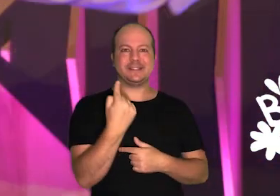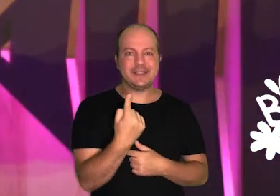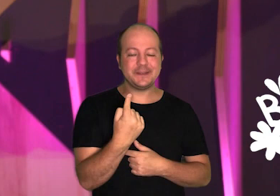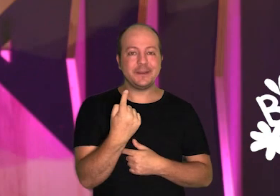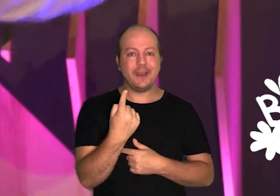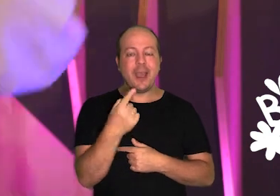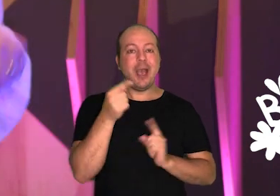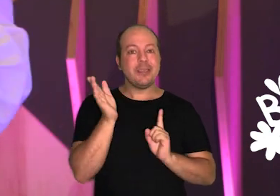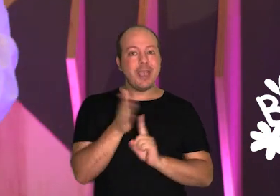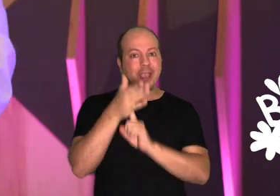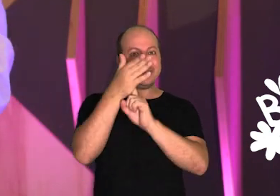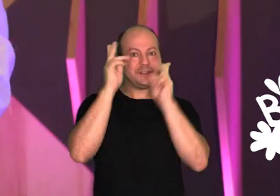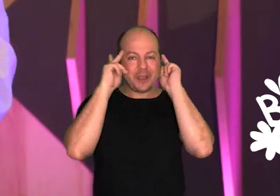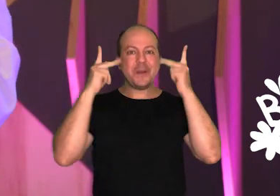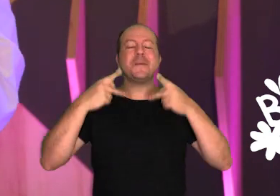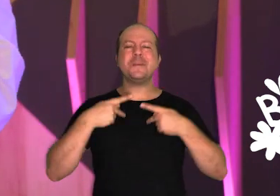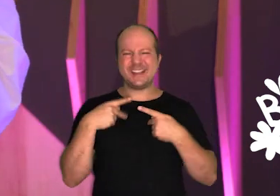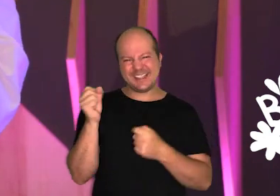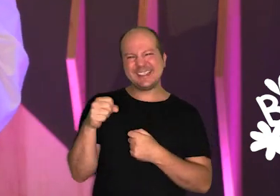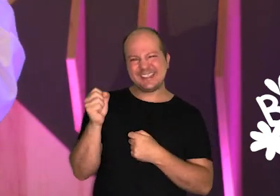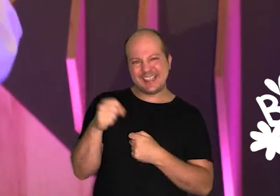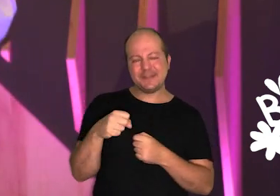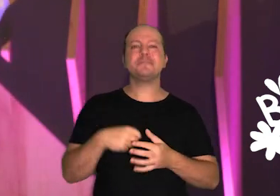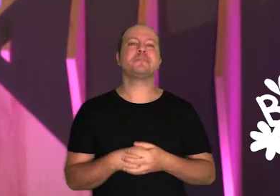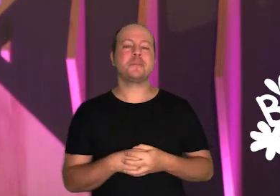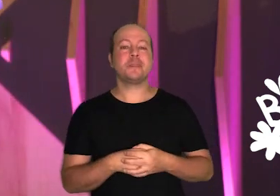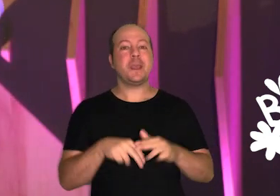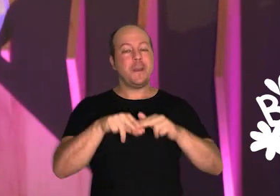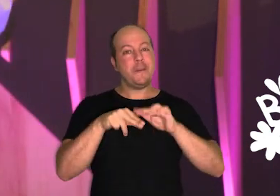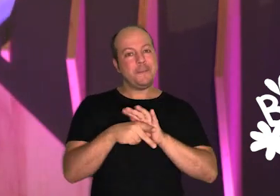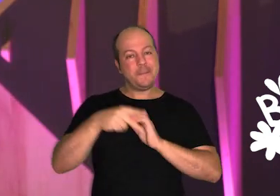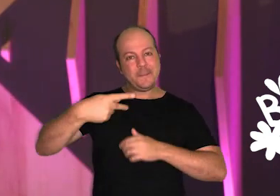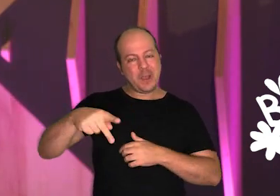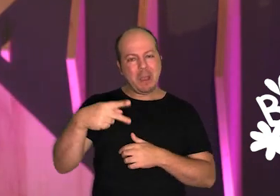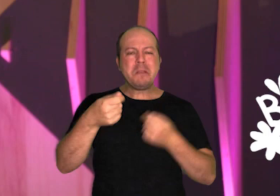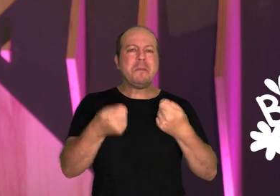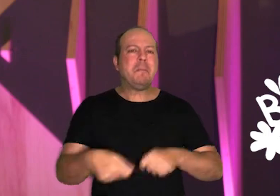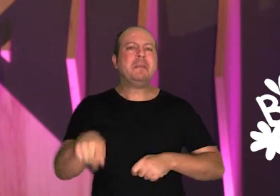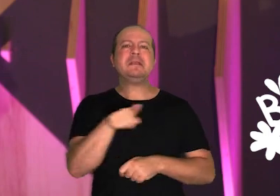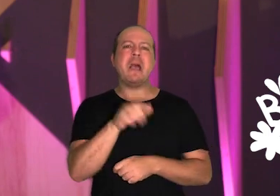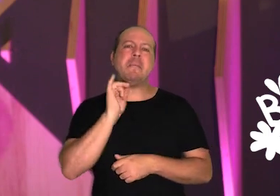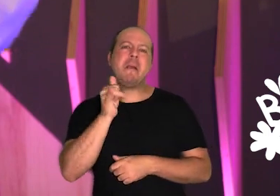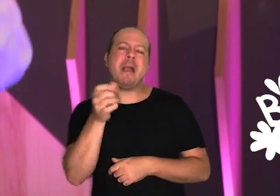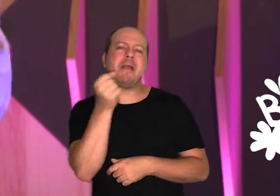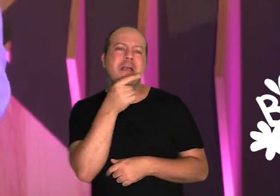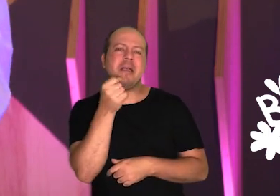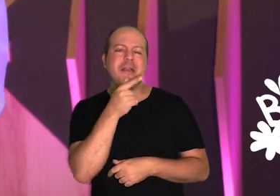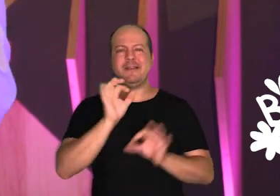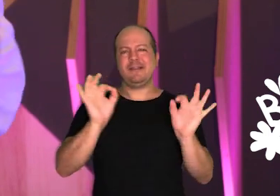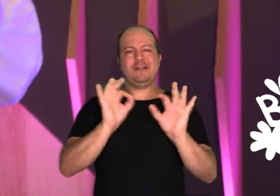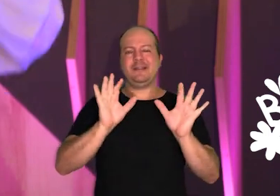é alta tecnologia humana. Sim. E por conta própria, não precisa nem contar piada, não precisa